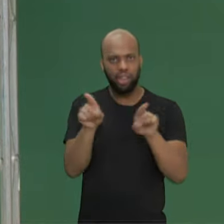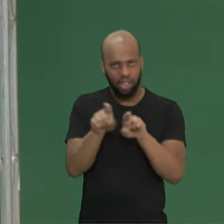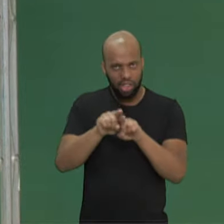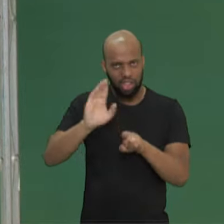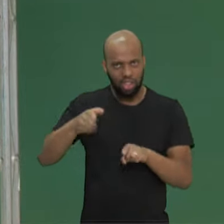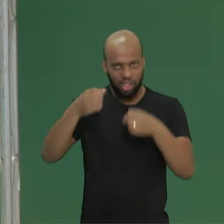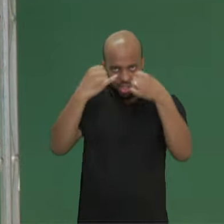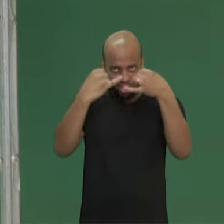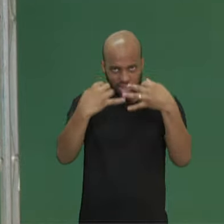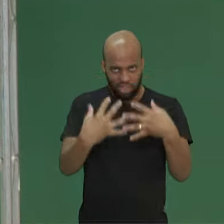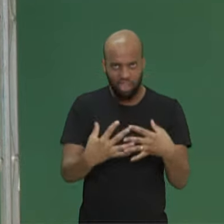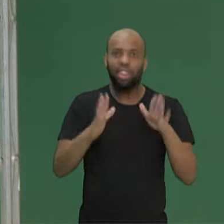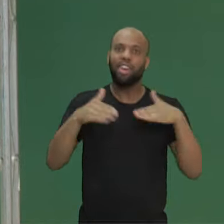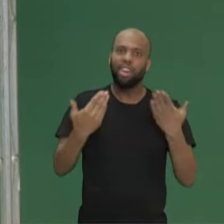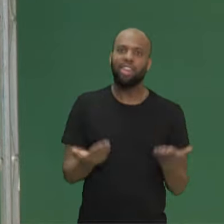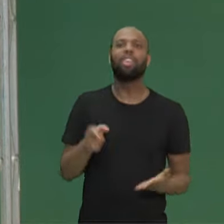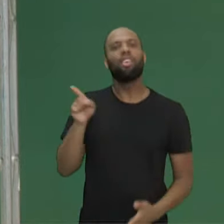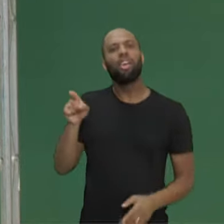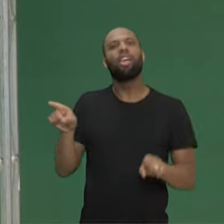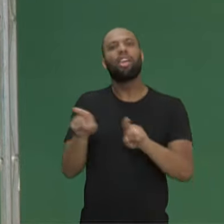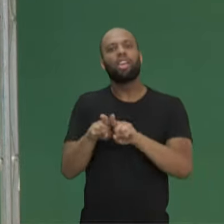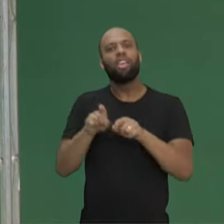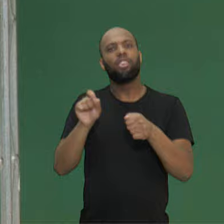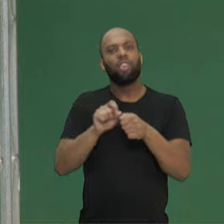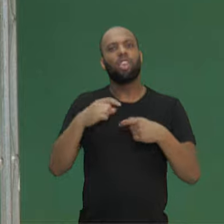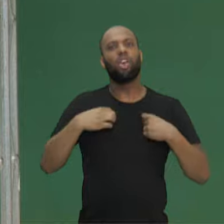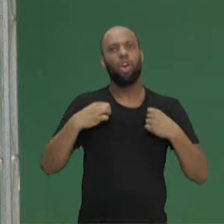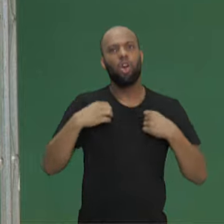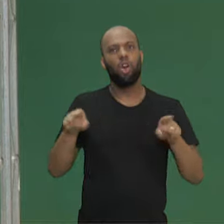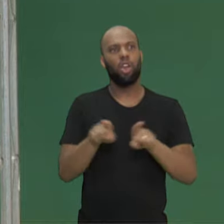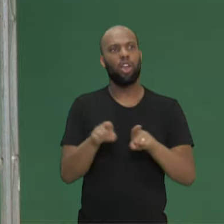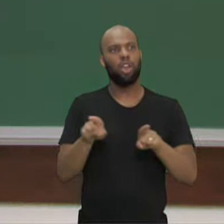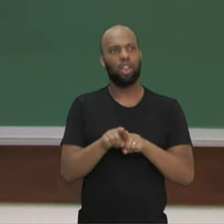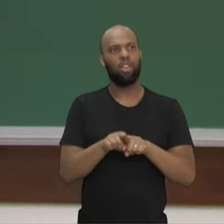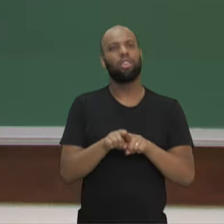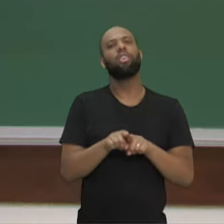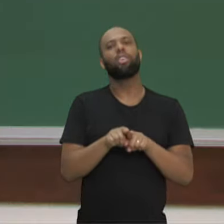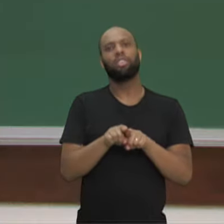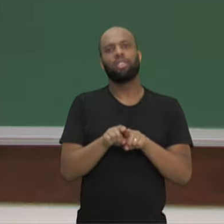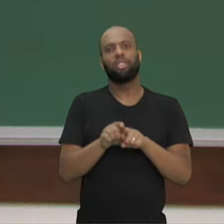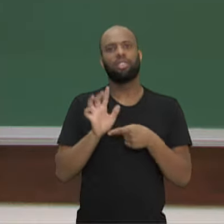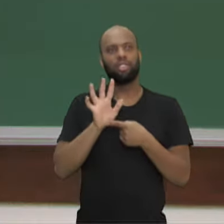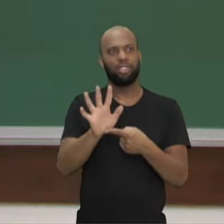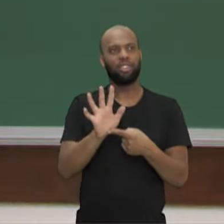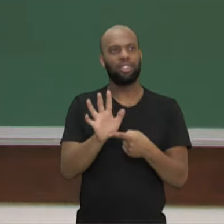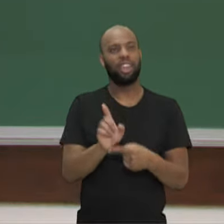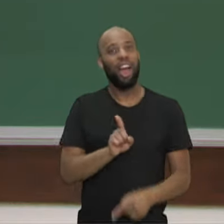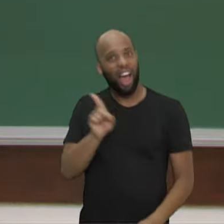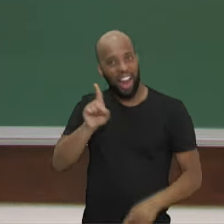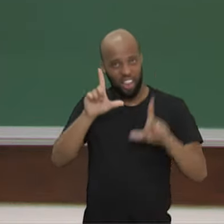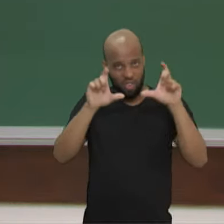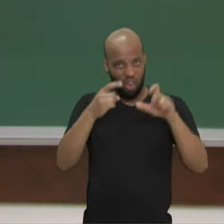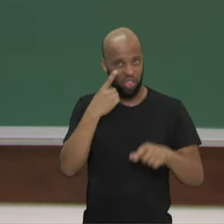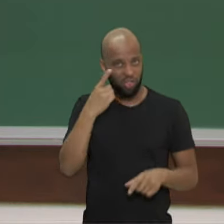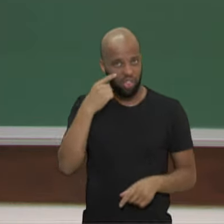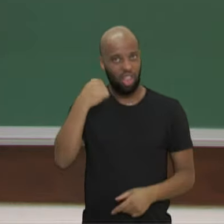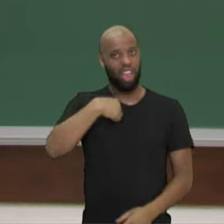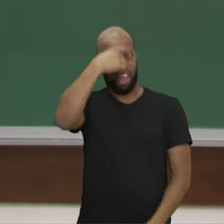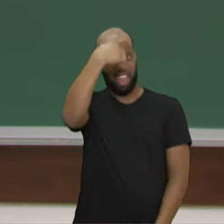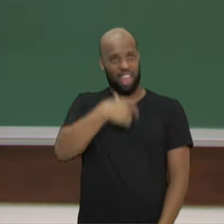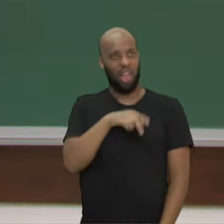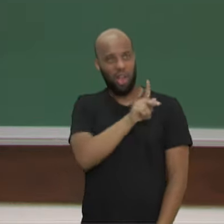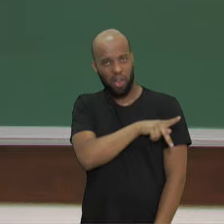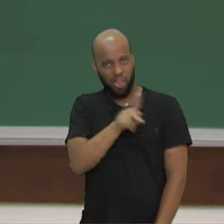espetáculo. Gente, vou contar um segredinho, ó. Essa aqui é a professora Rutineia. Eu participei